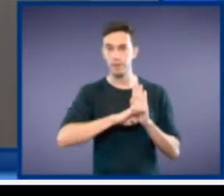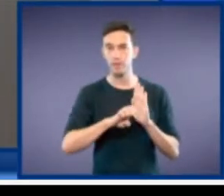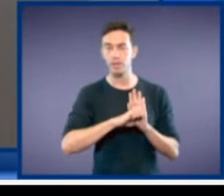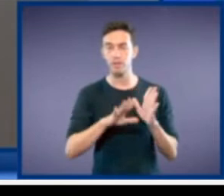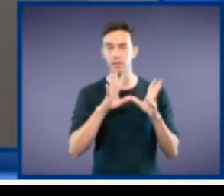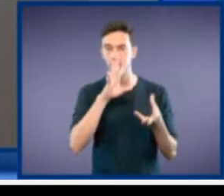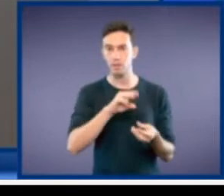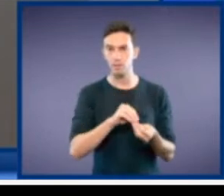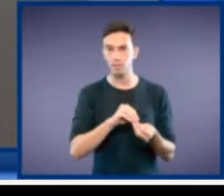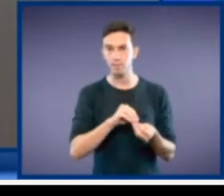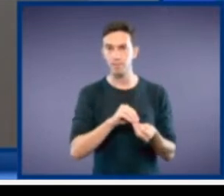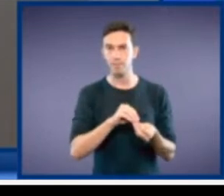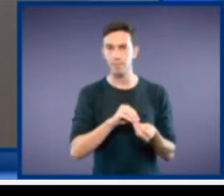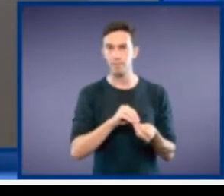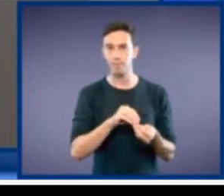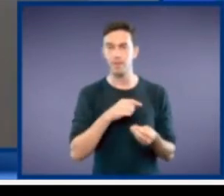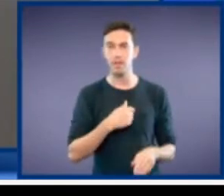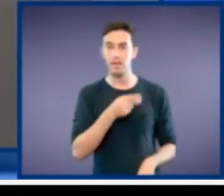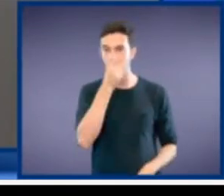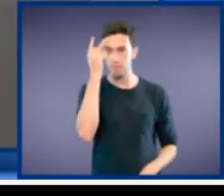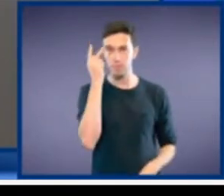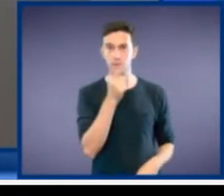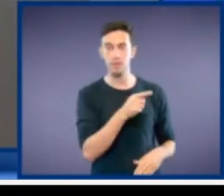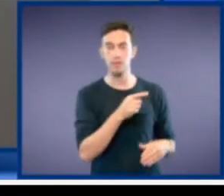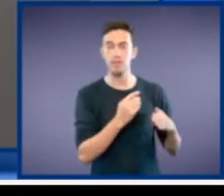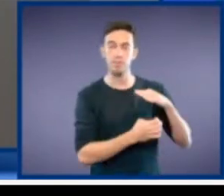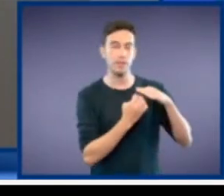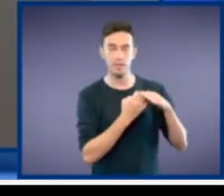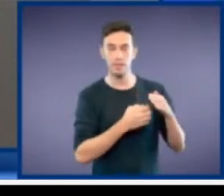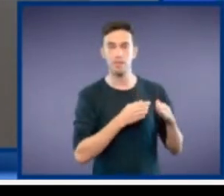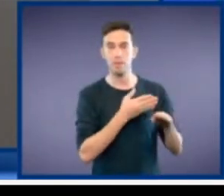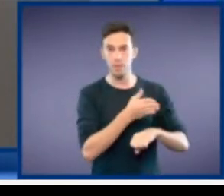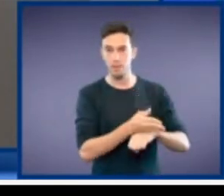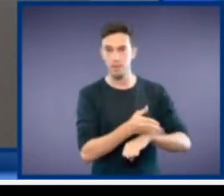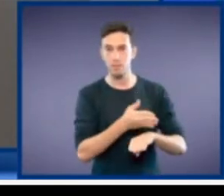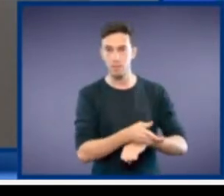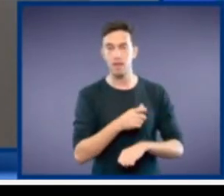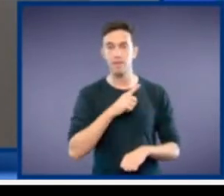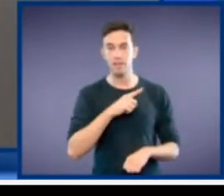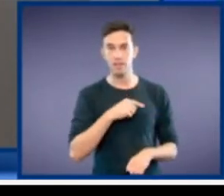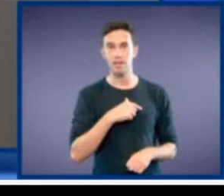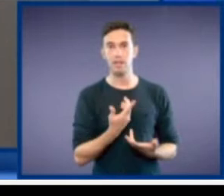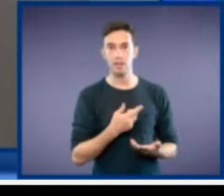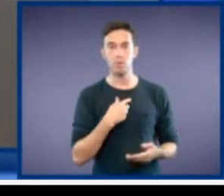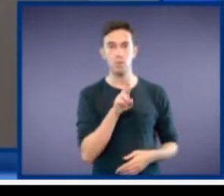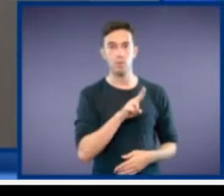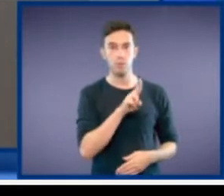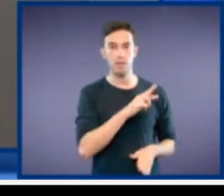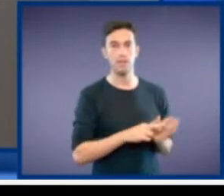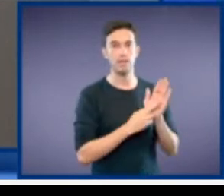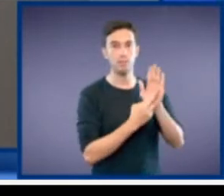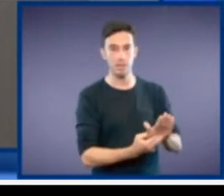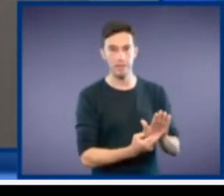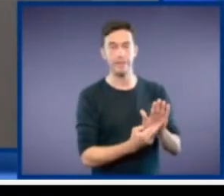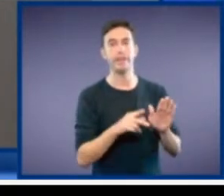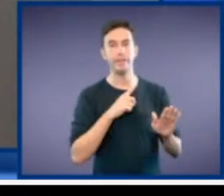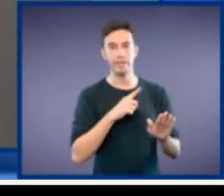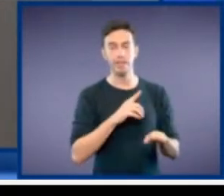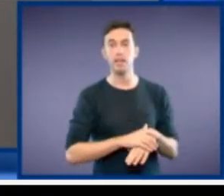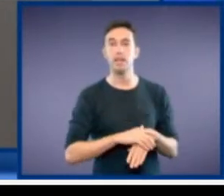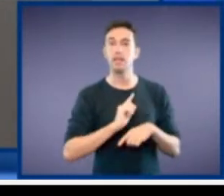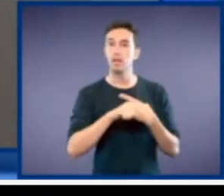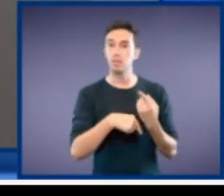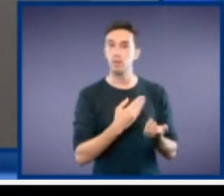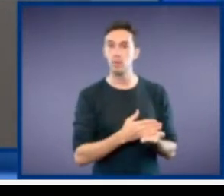resumidas. As proponentes deverão ser representadas por suas participantes credenciadas. Ao início da sessão, a comissão atestará